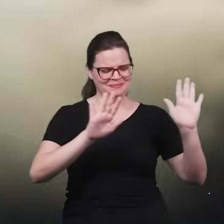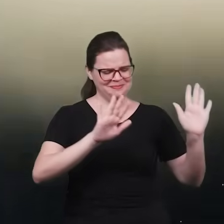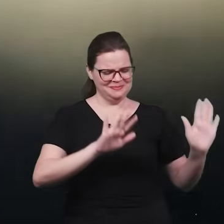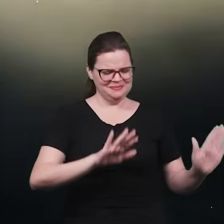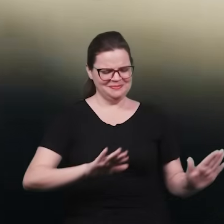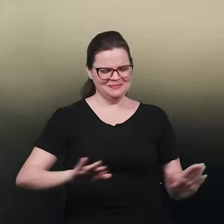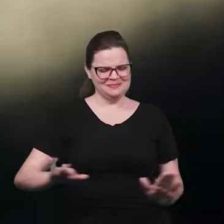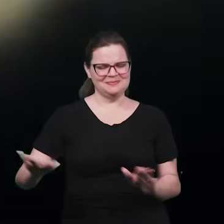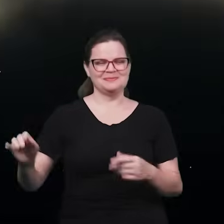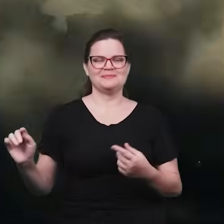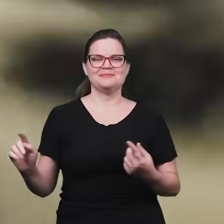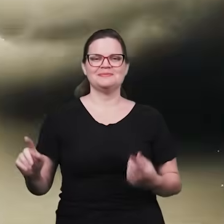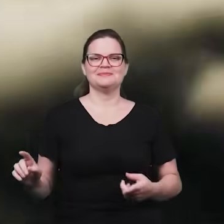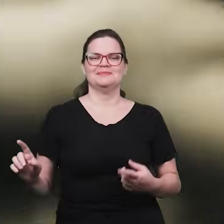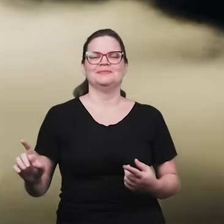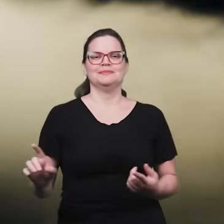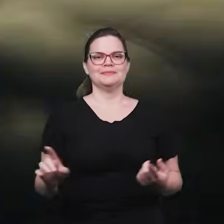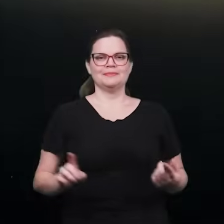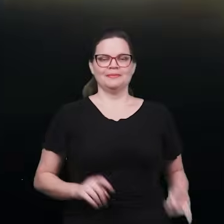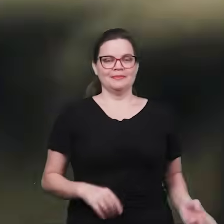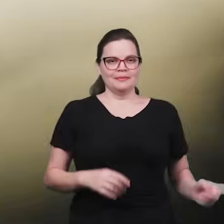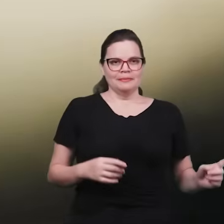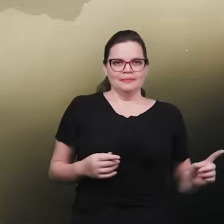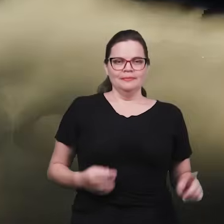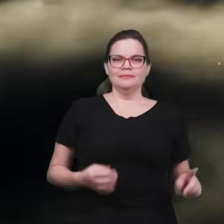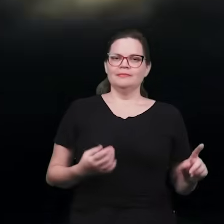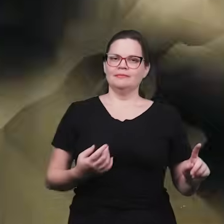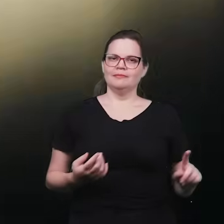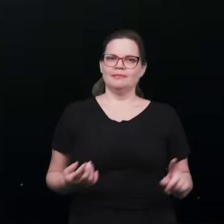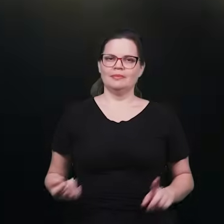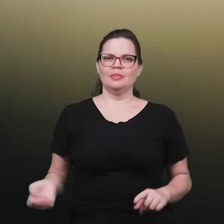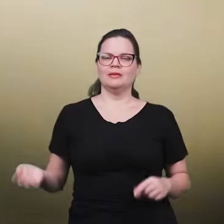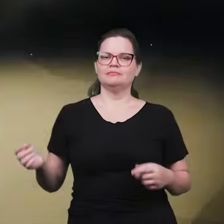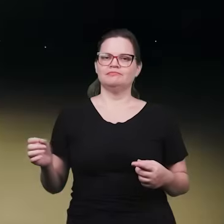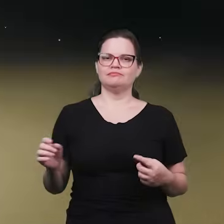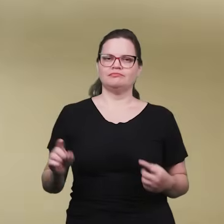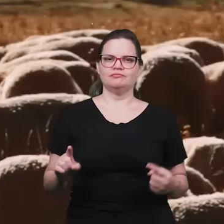Não há o que temer, o